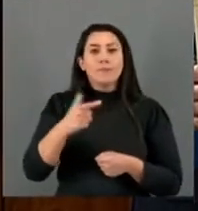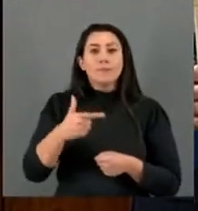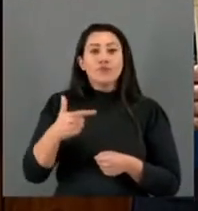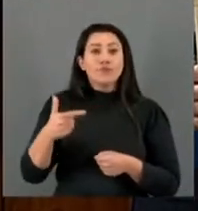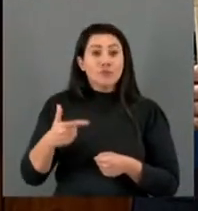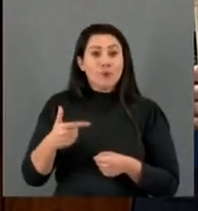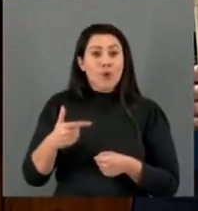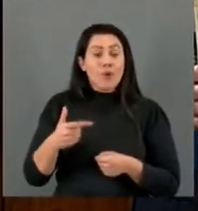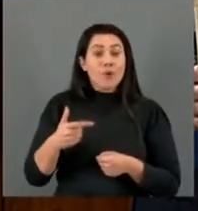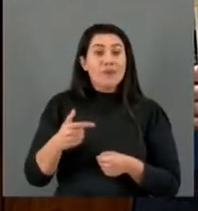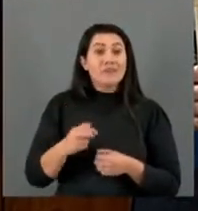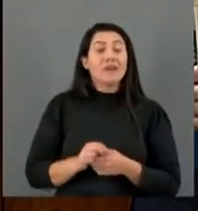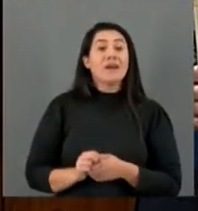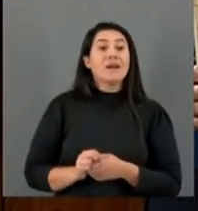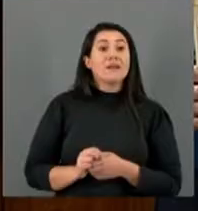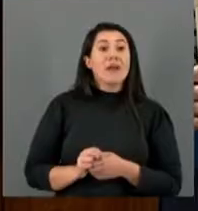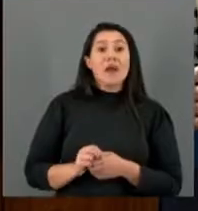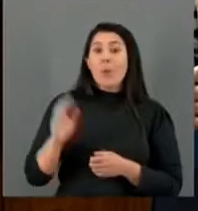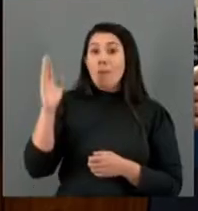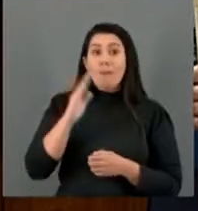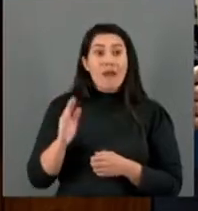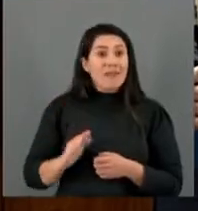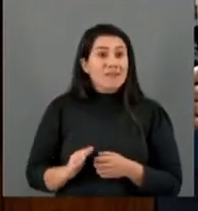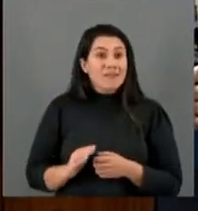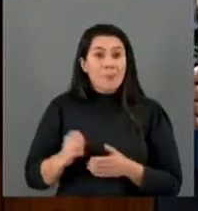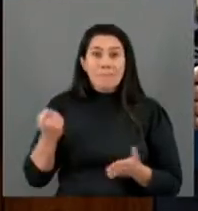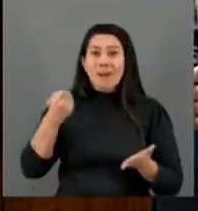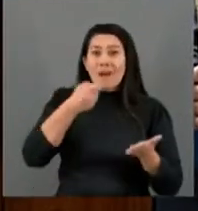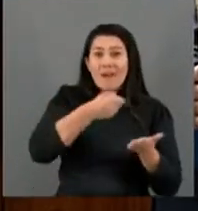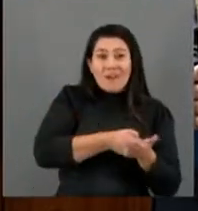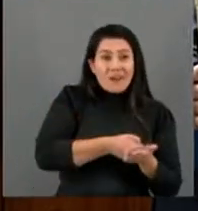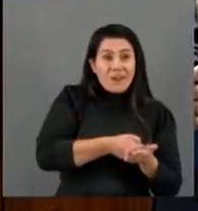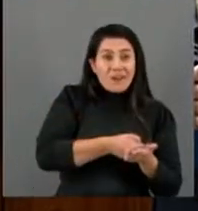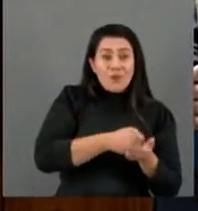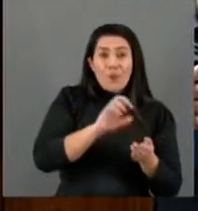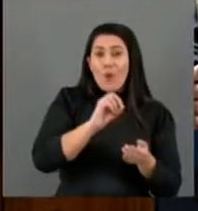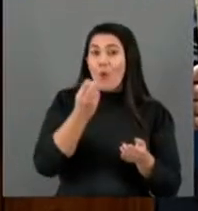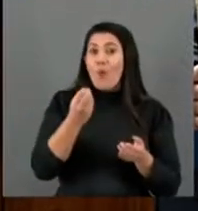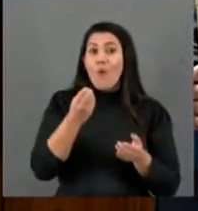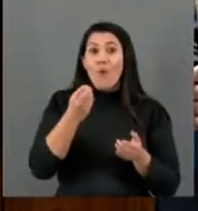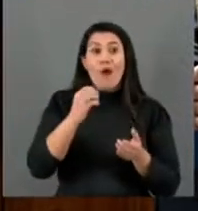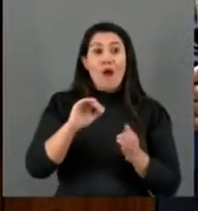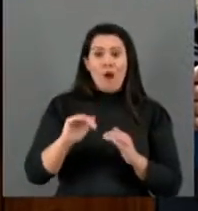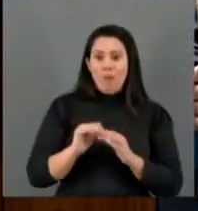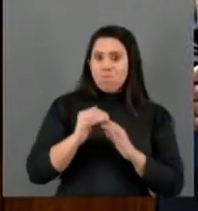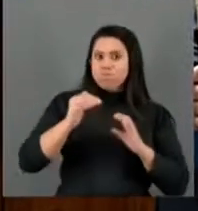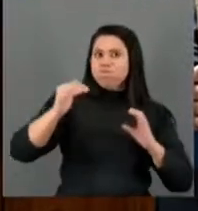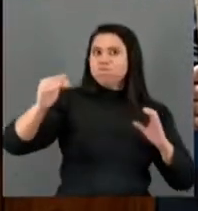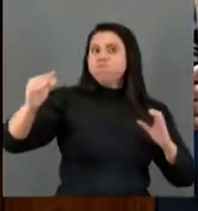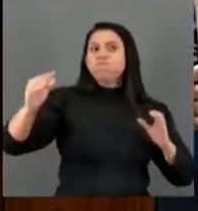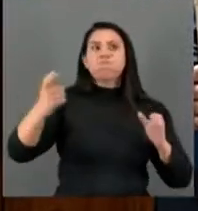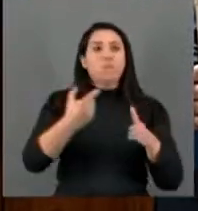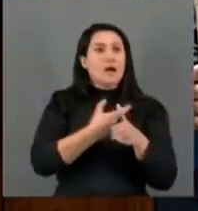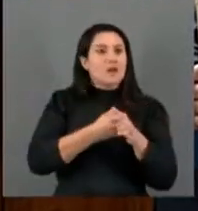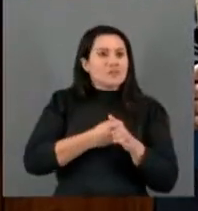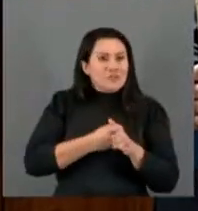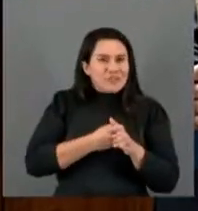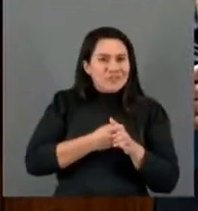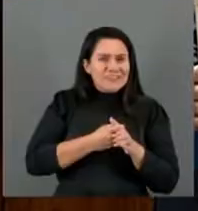pagando ou acrescendo a nossa dívida, que vai fazer efeito como uma bola de neve para o ano seguinte,